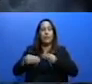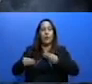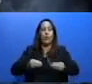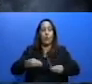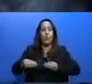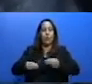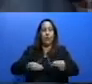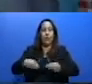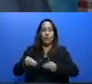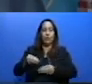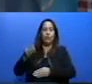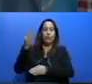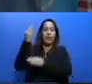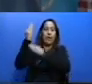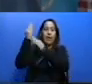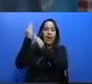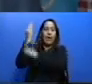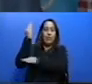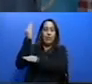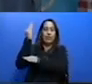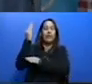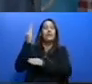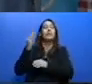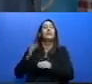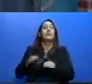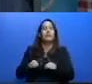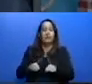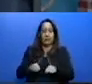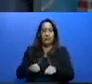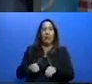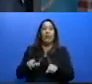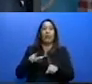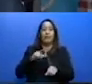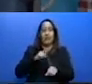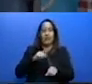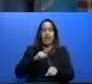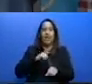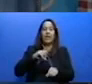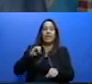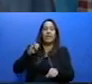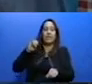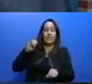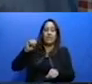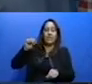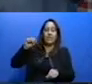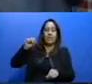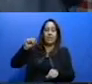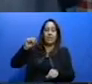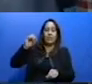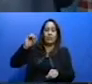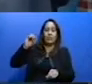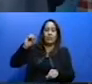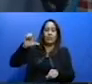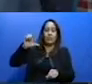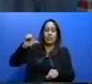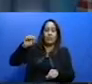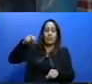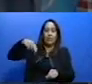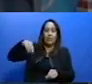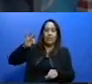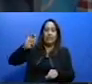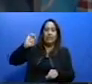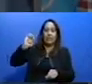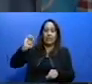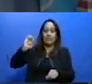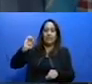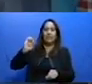plástico e a madeira são bons isolantes térmicos. Quem já viu alguém vendendo sorvete, geladinho, esse